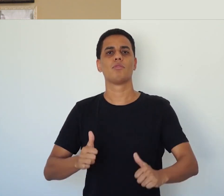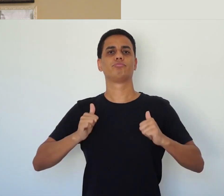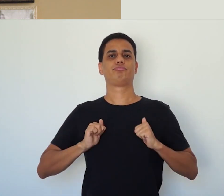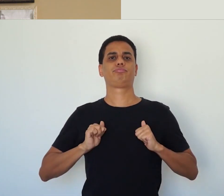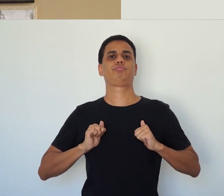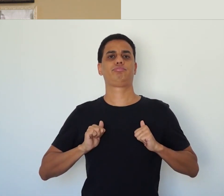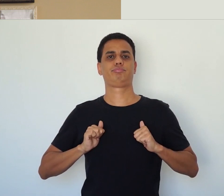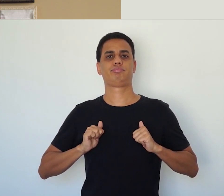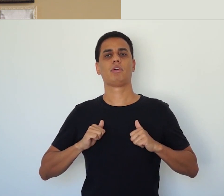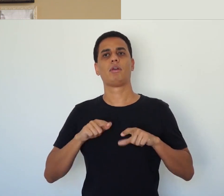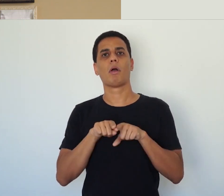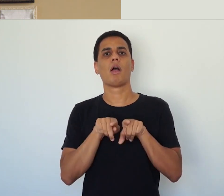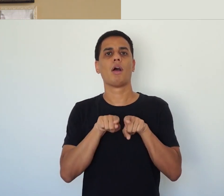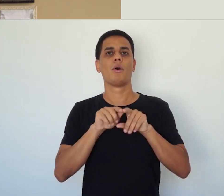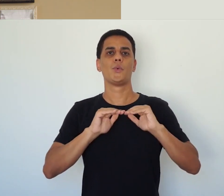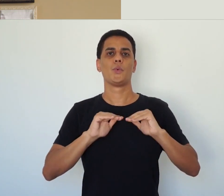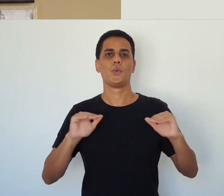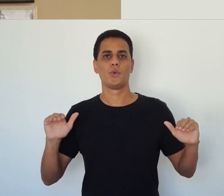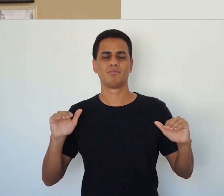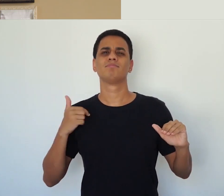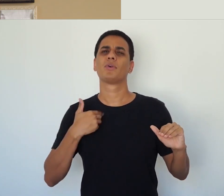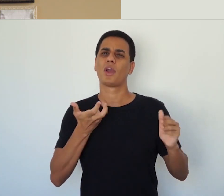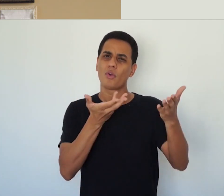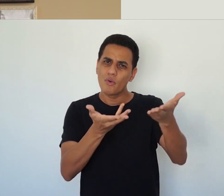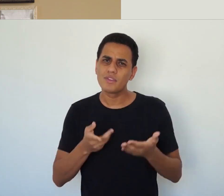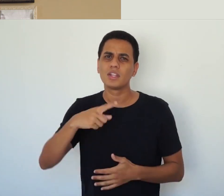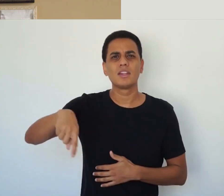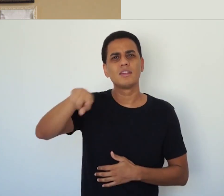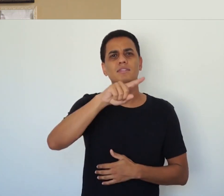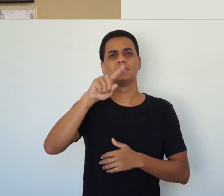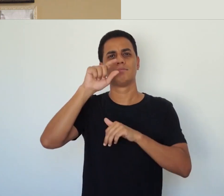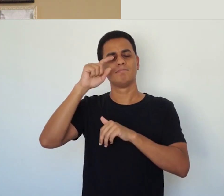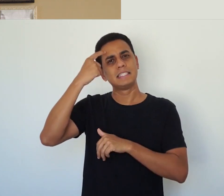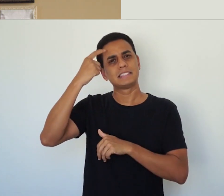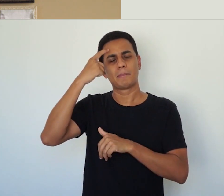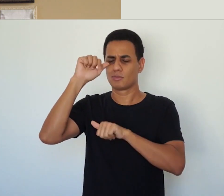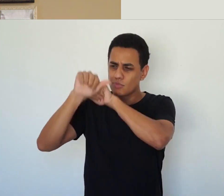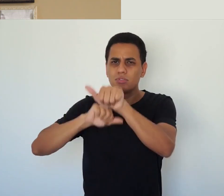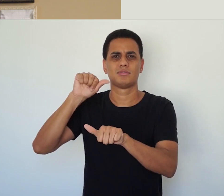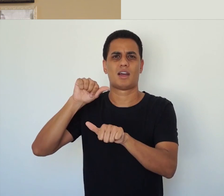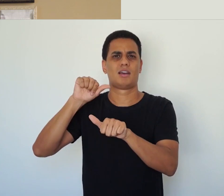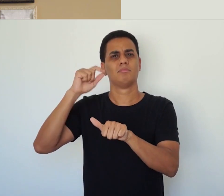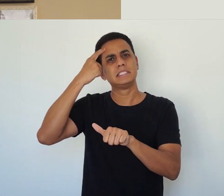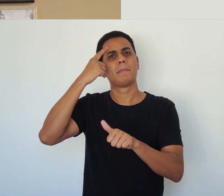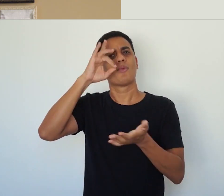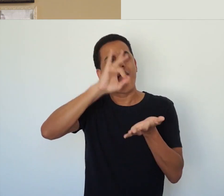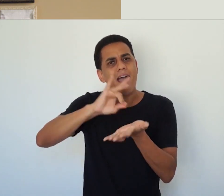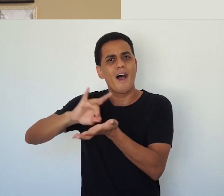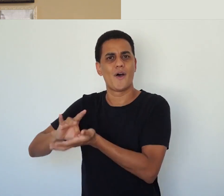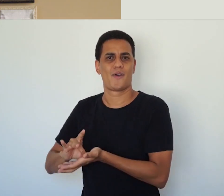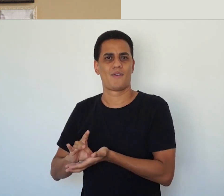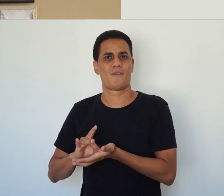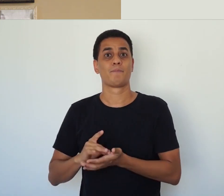numa apatia emocional terrível. E eu quero te convidar a combater esses maus pensamentos por fatos reais.